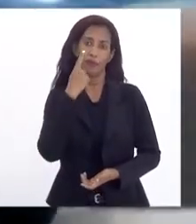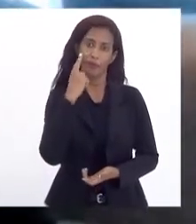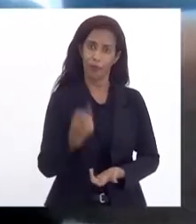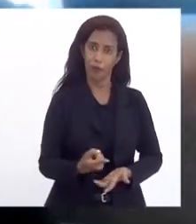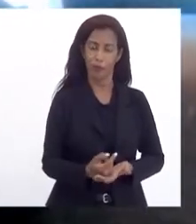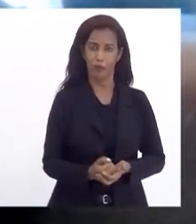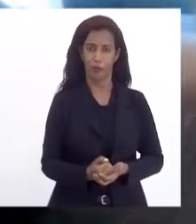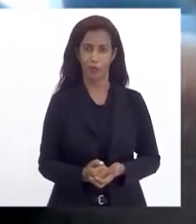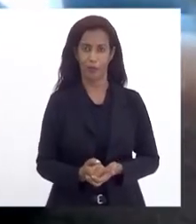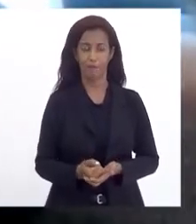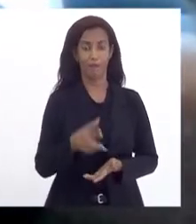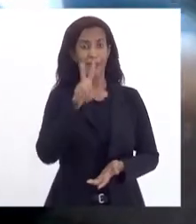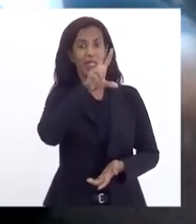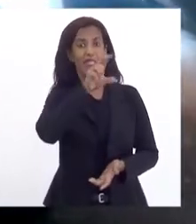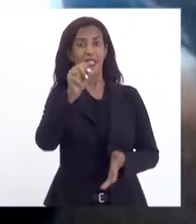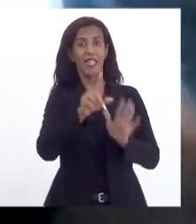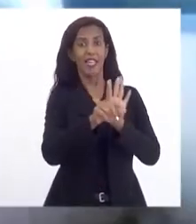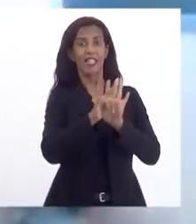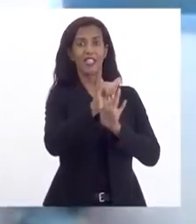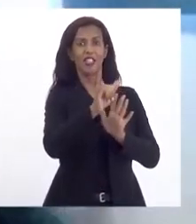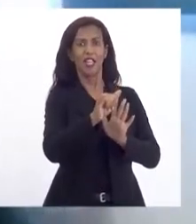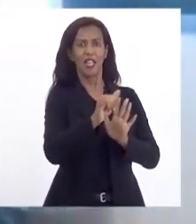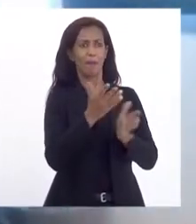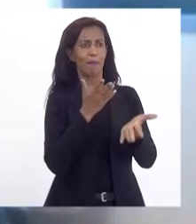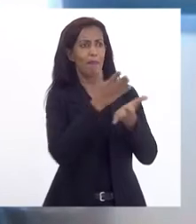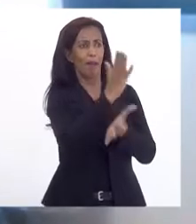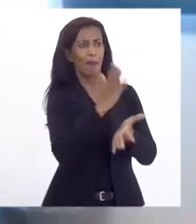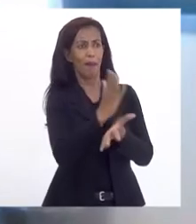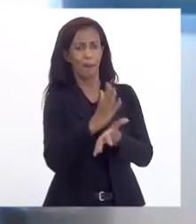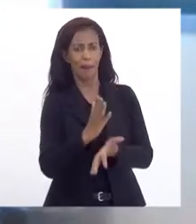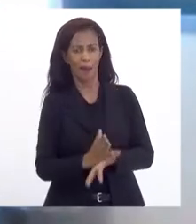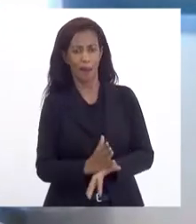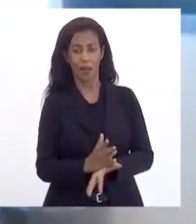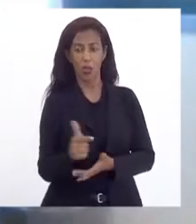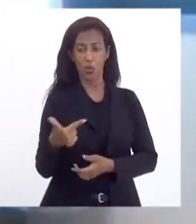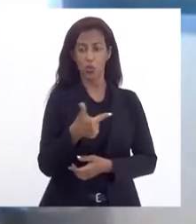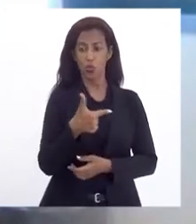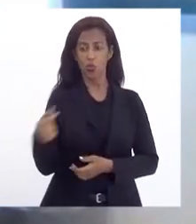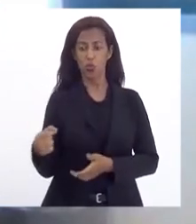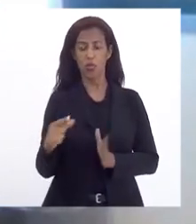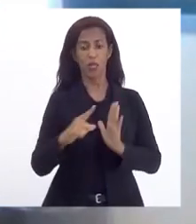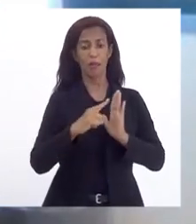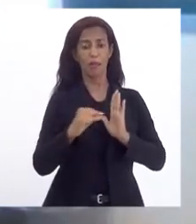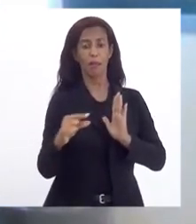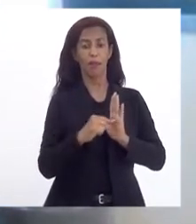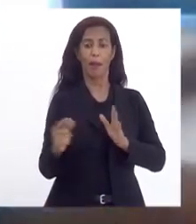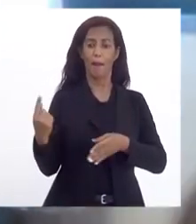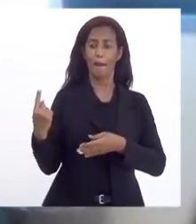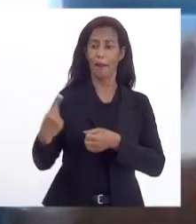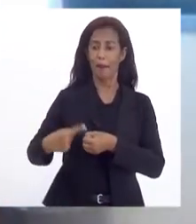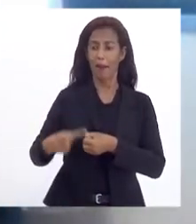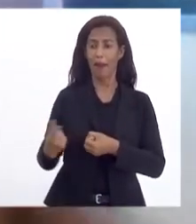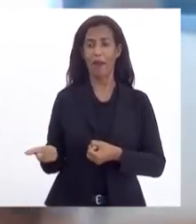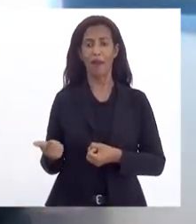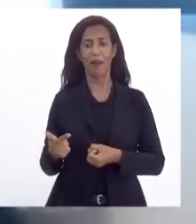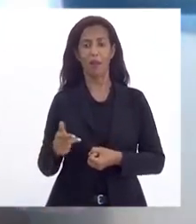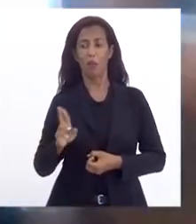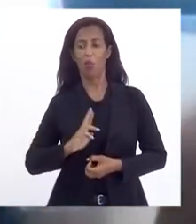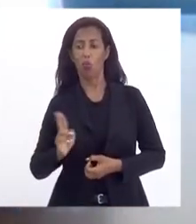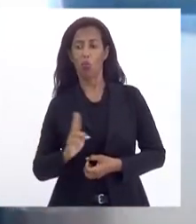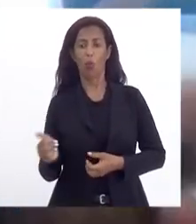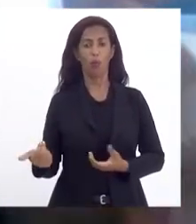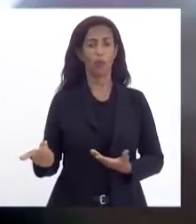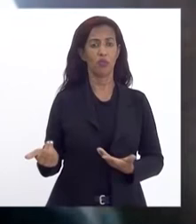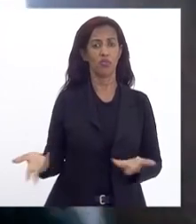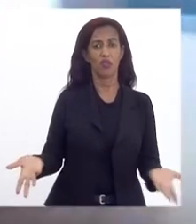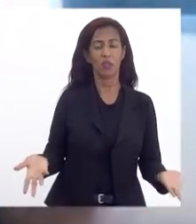das 500 leis aprovadas na Assembleia, 200 são para indicação, para bairro, para não sei o quê. Nome de não sei